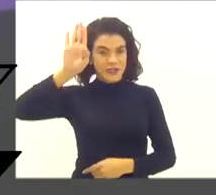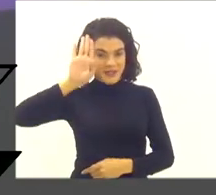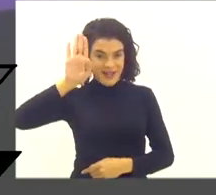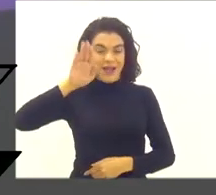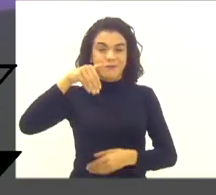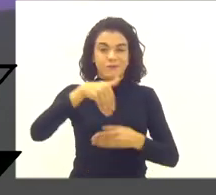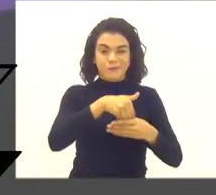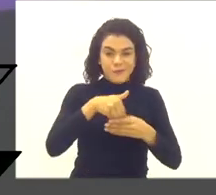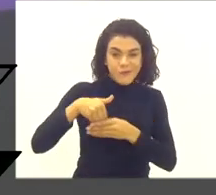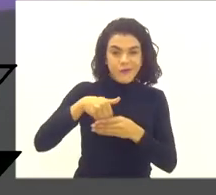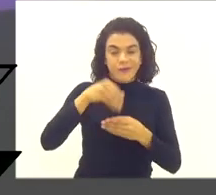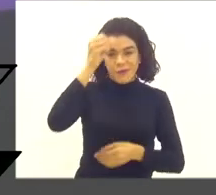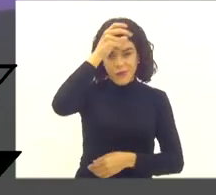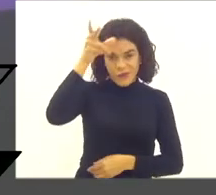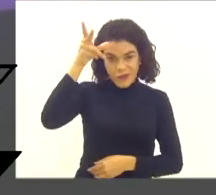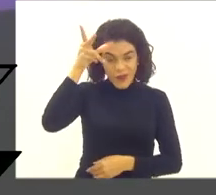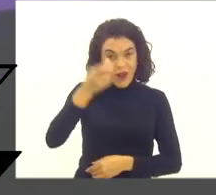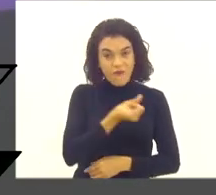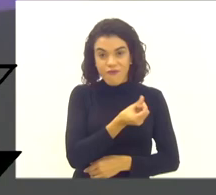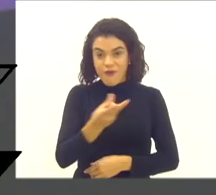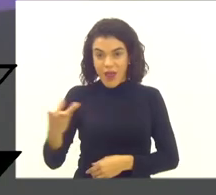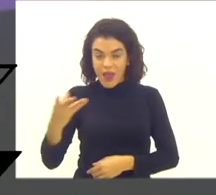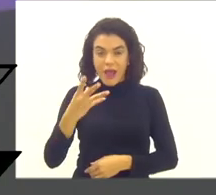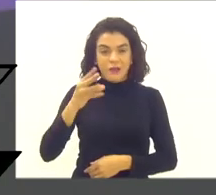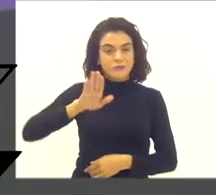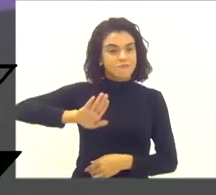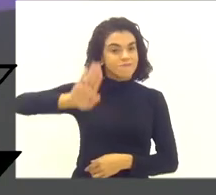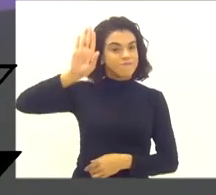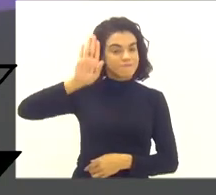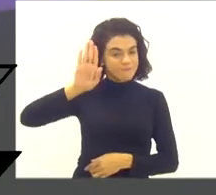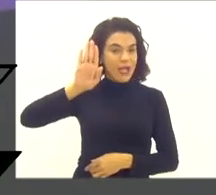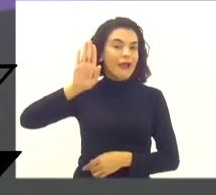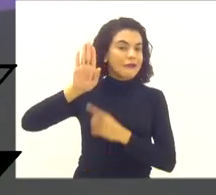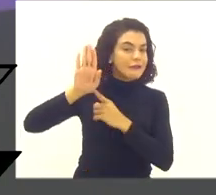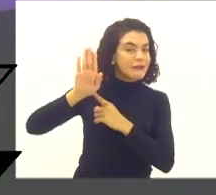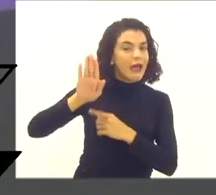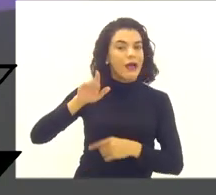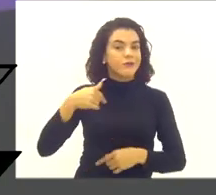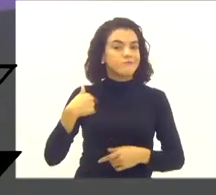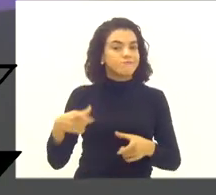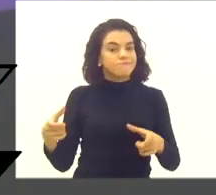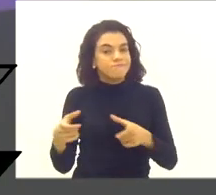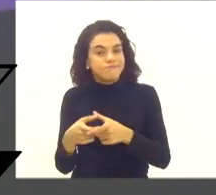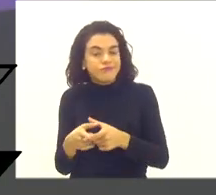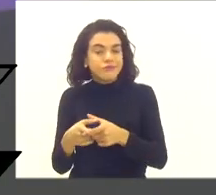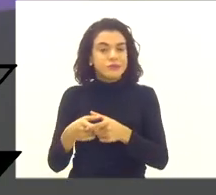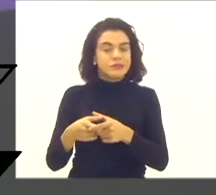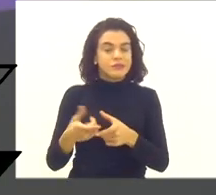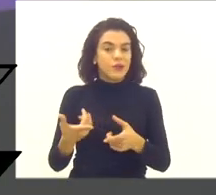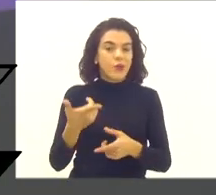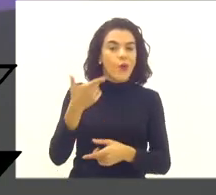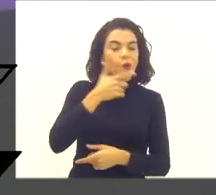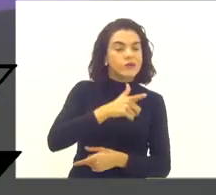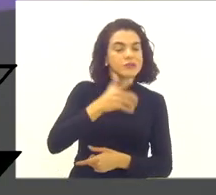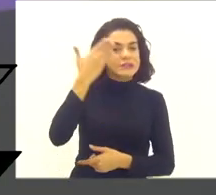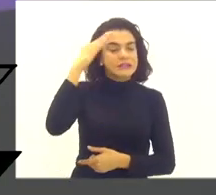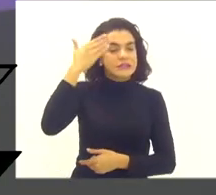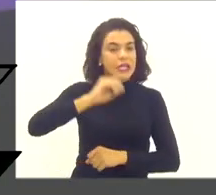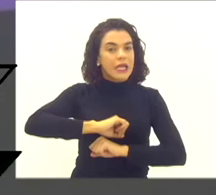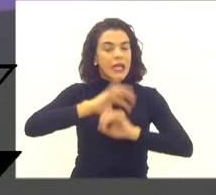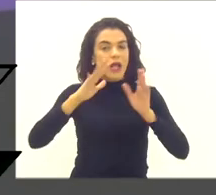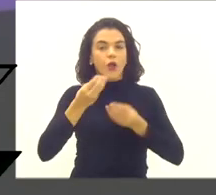eram eleições municipais também eram muitos candidatos às vezes candidatos menores tal que não entendia muito bem como é que funcionava